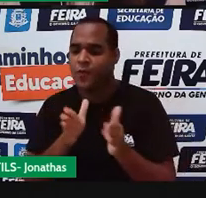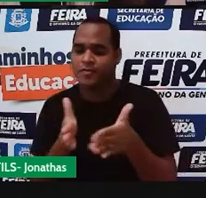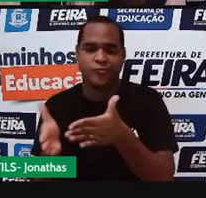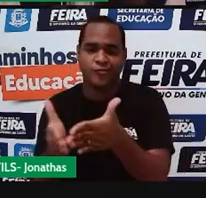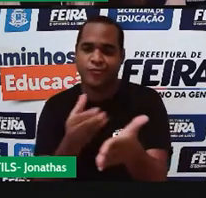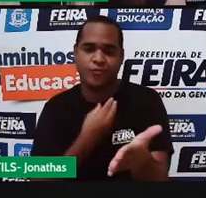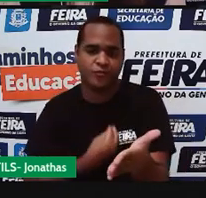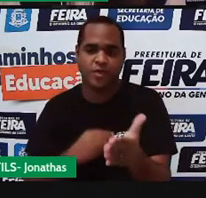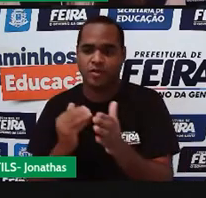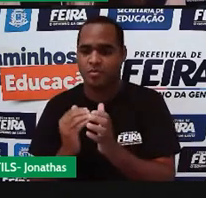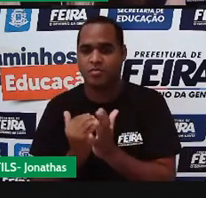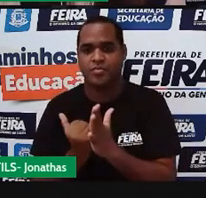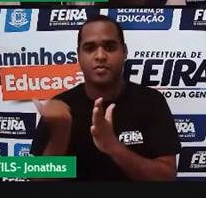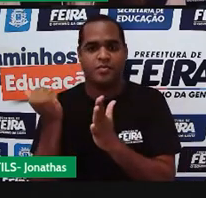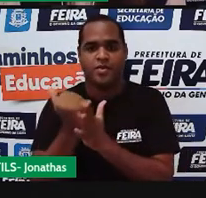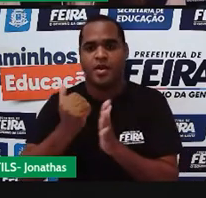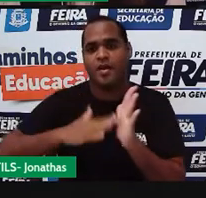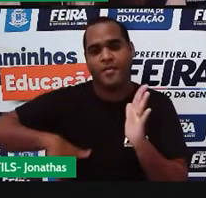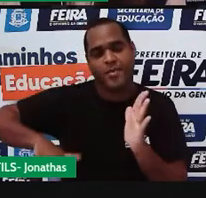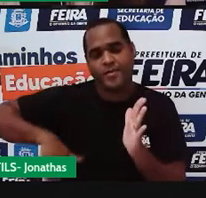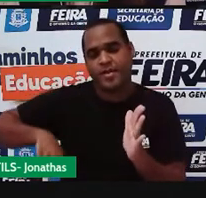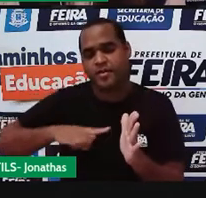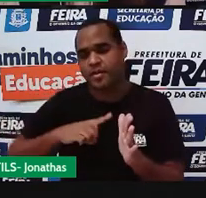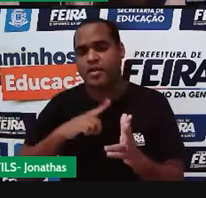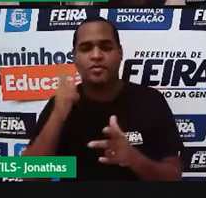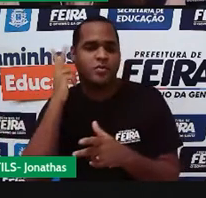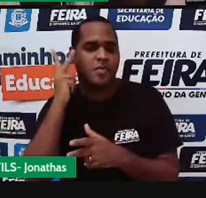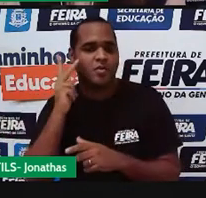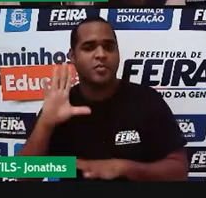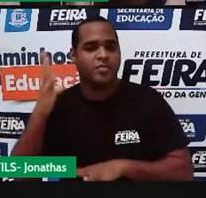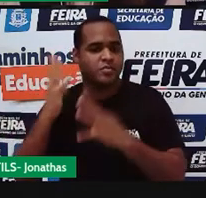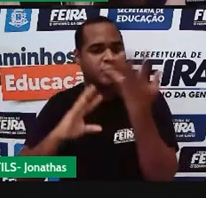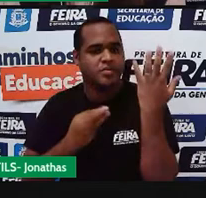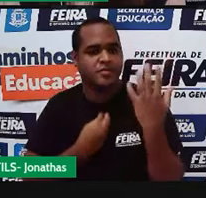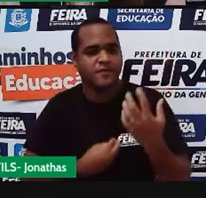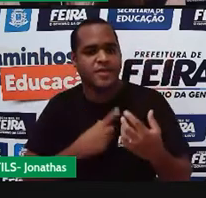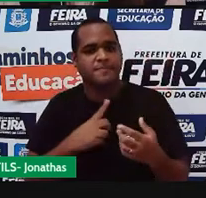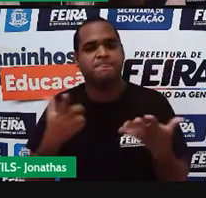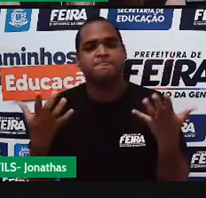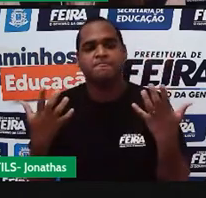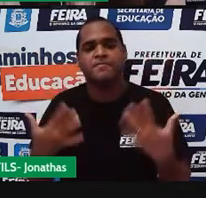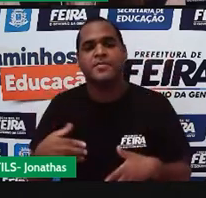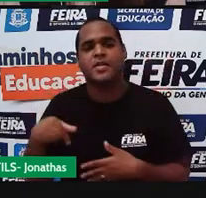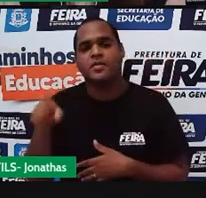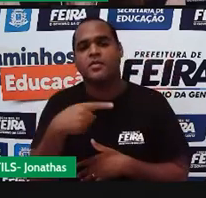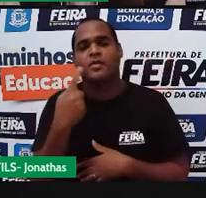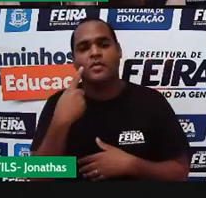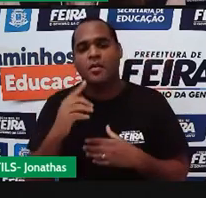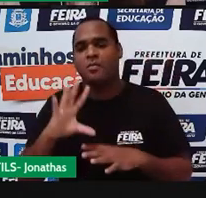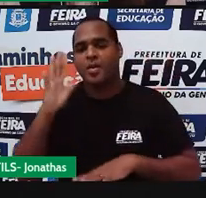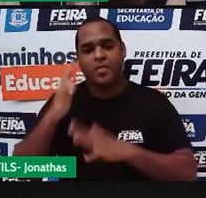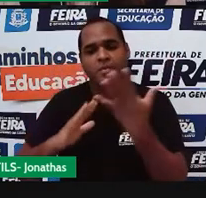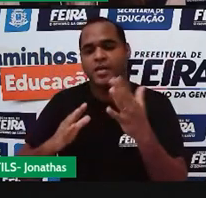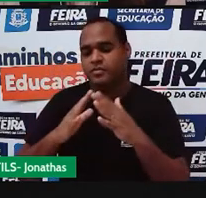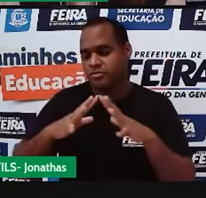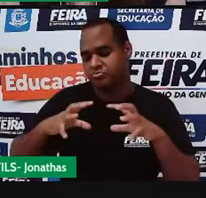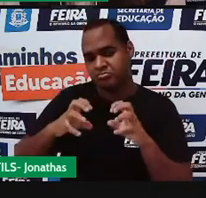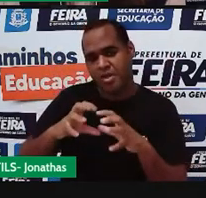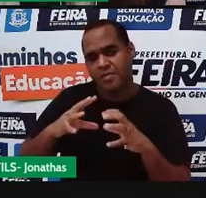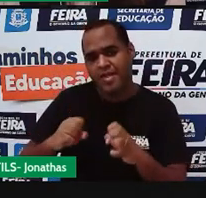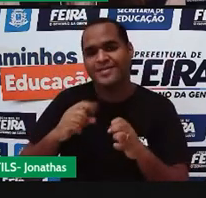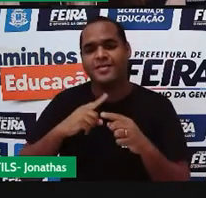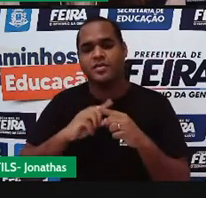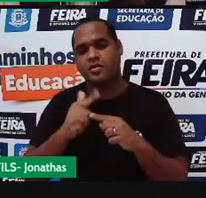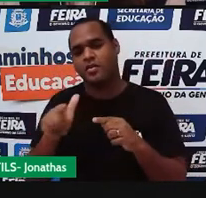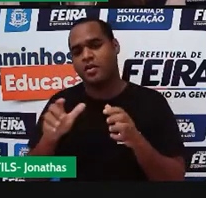lagos ou até o aumento do Nível do Mar são cada vez mais comum E além disso desastres naturais como seco